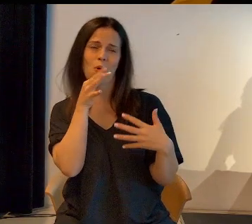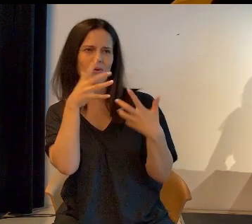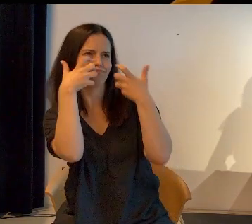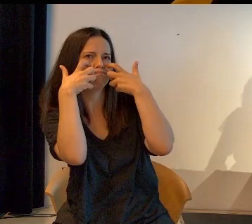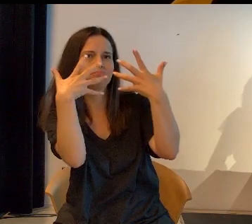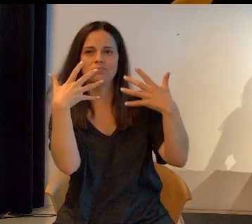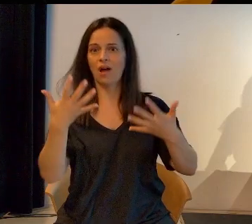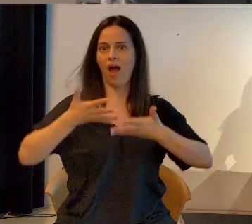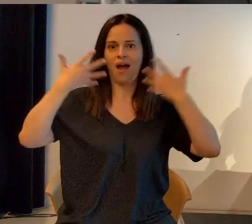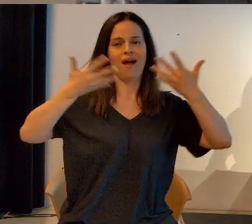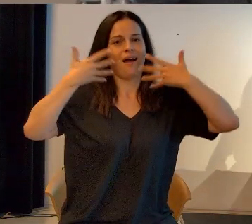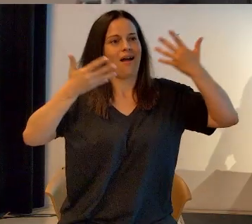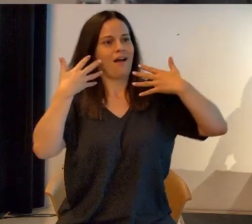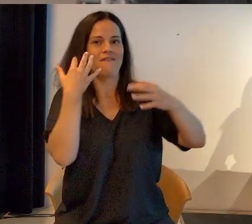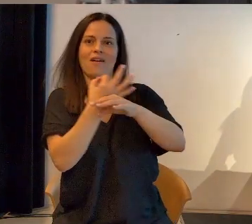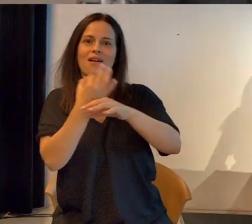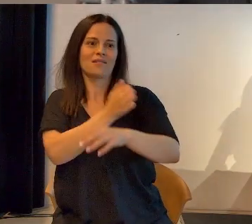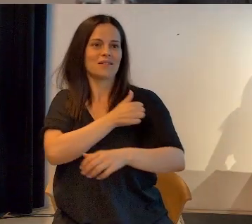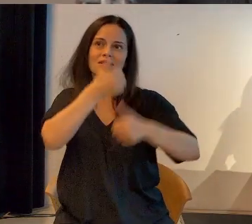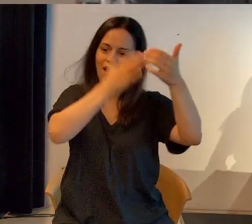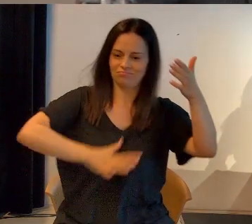festa pela cidade e pelo concelho.